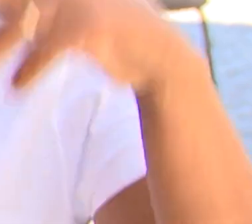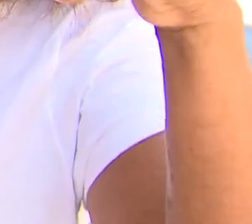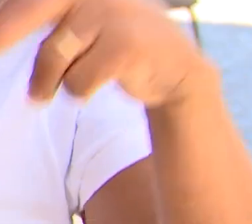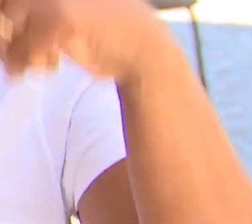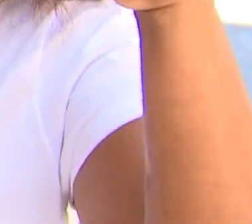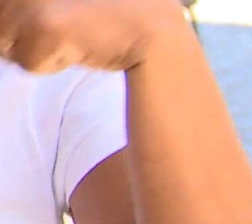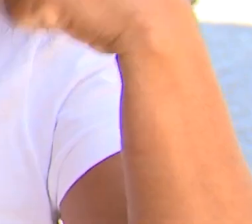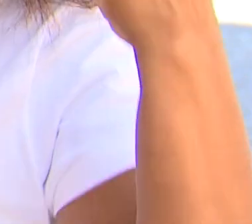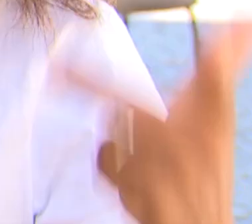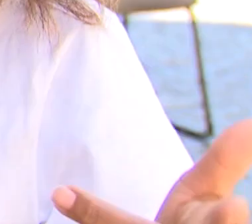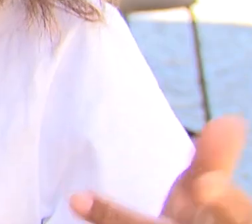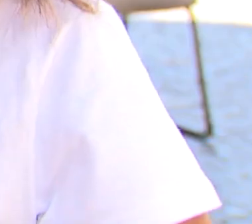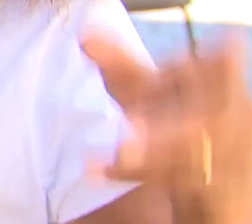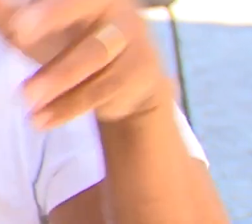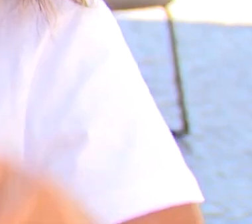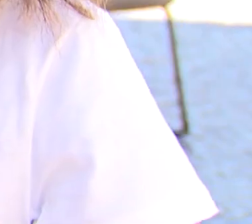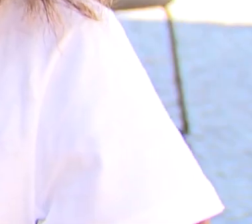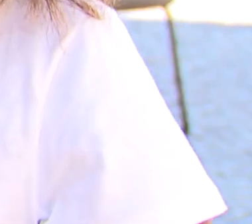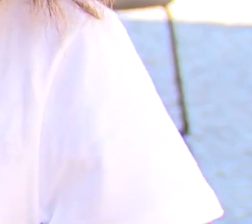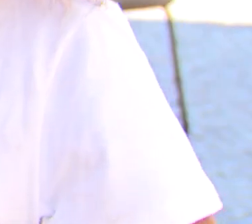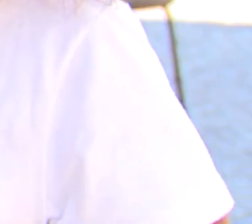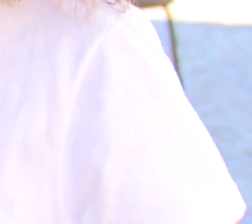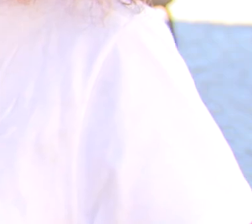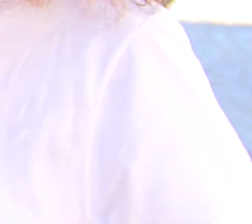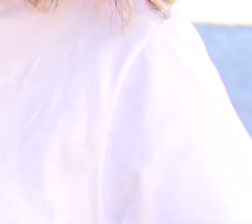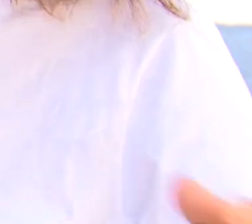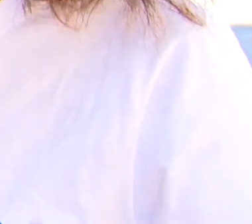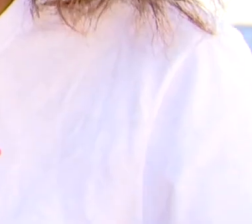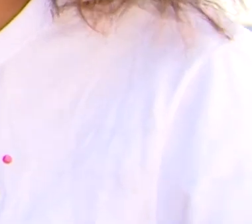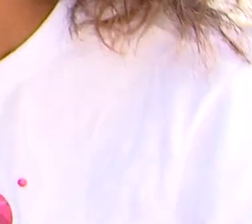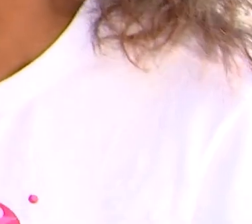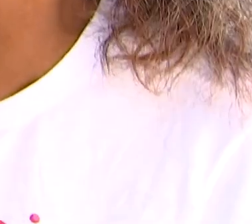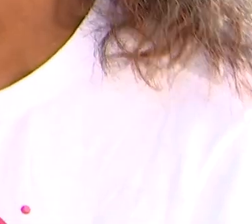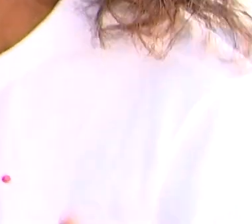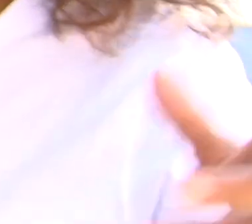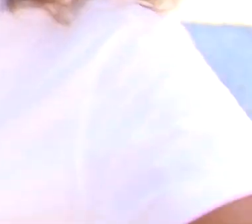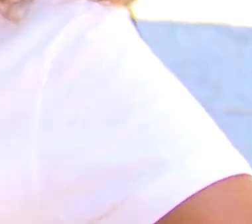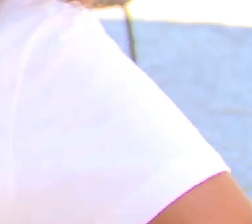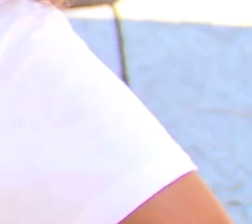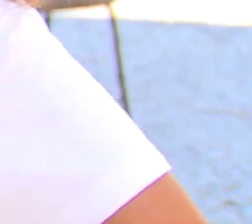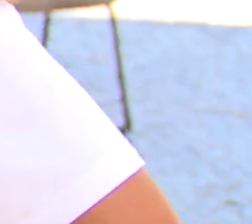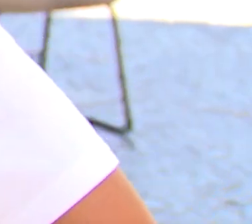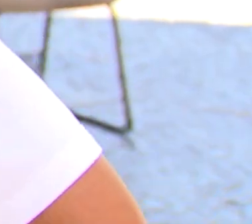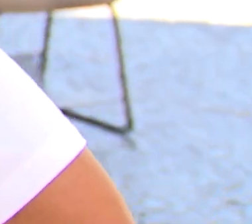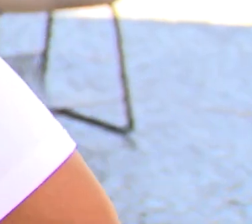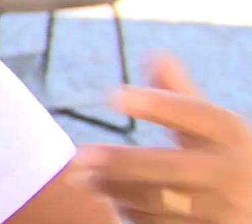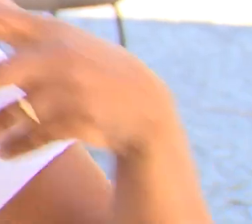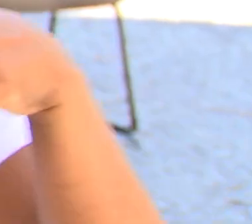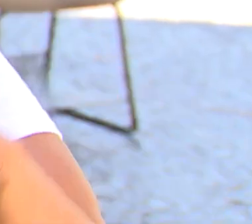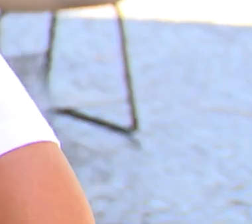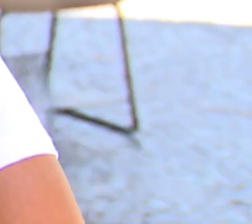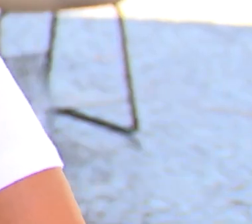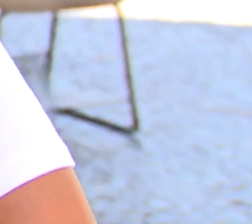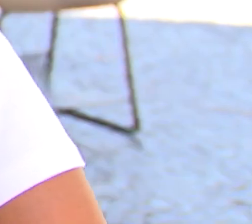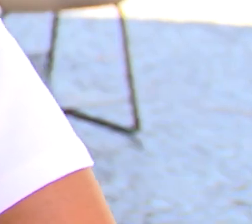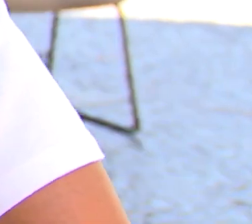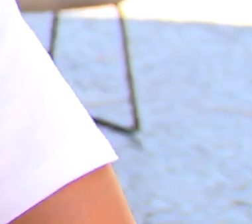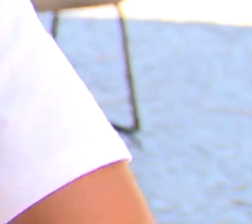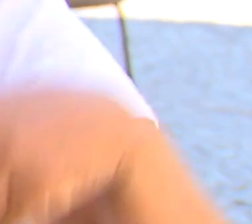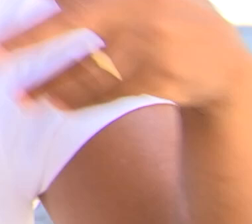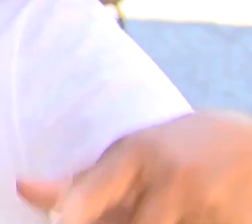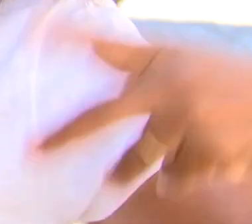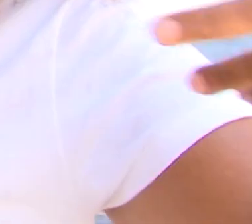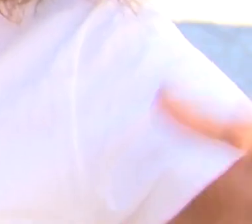forte e comecei a relembrar. Quanta saudade o Zé Maloca me faz